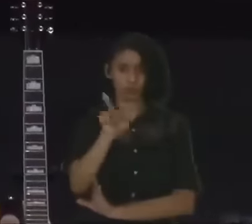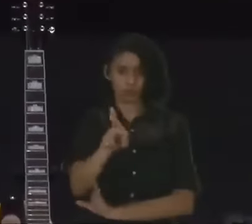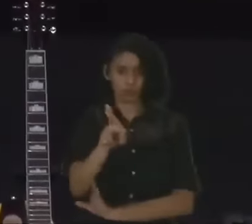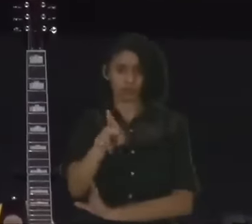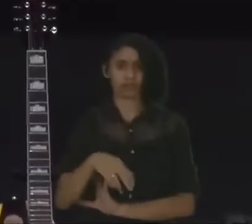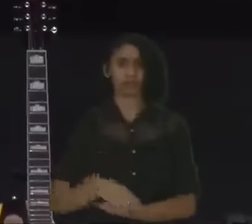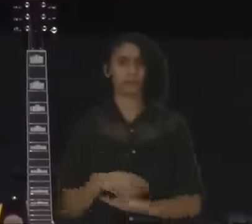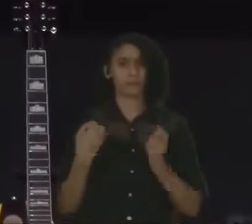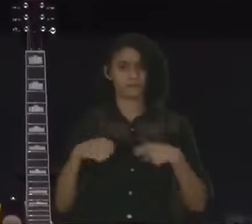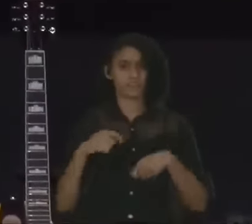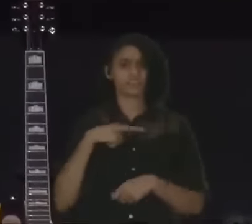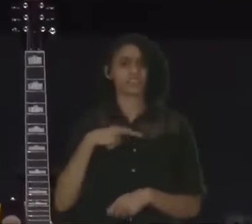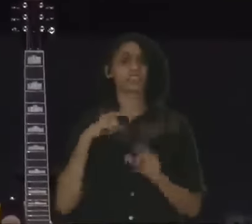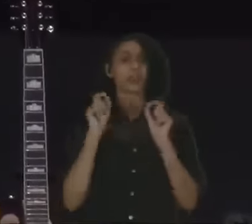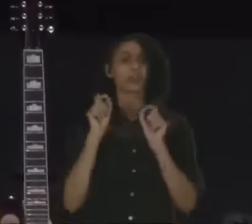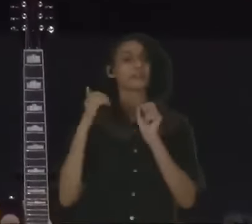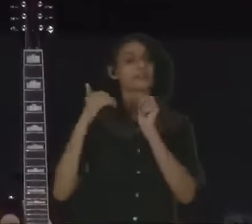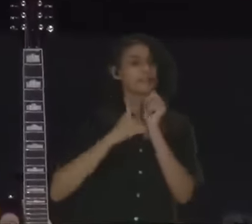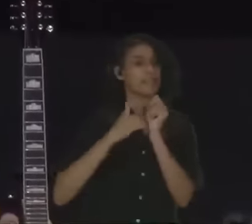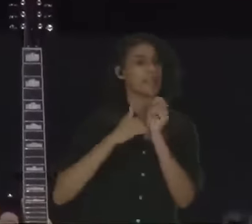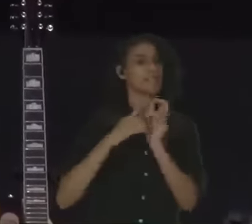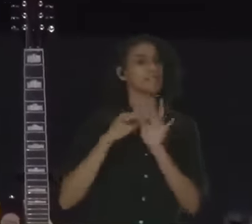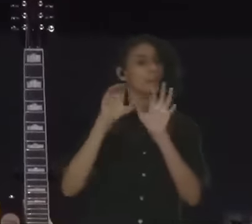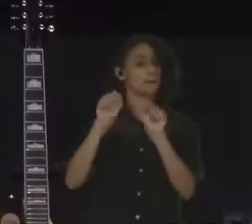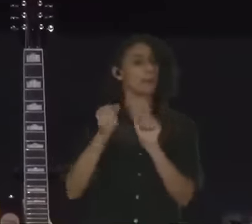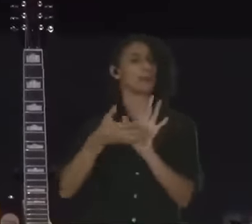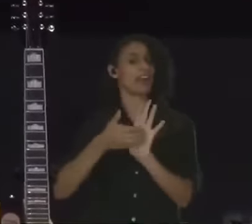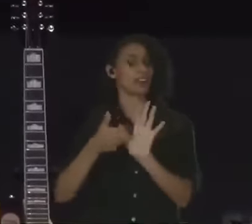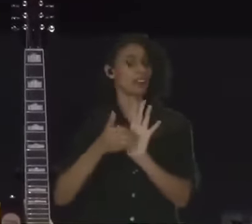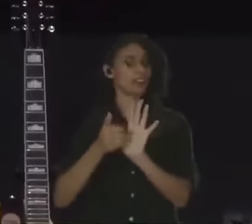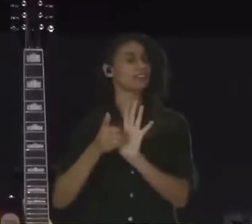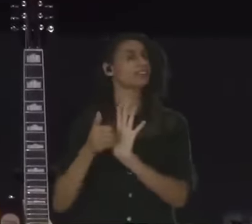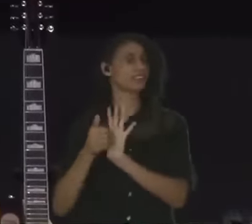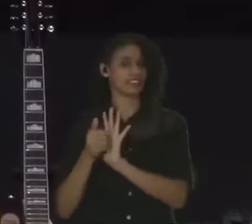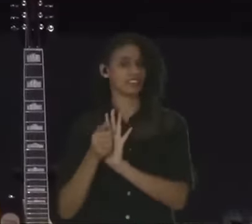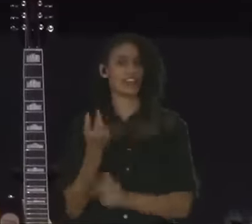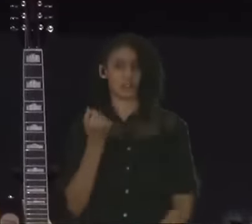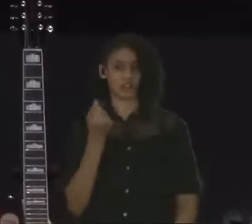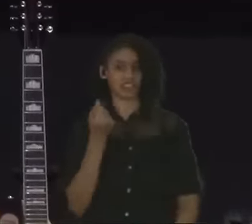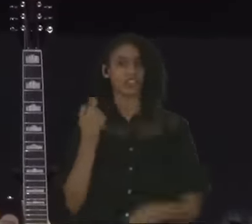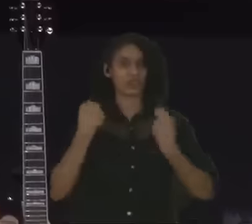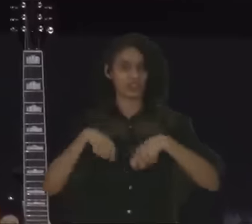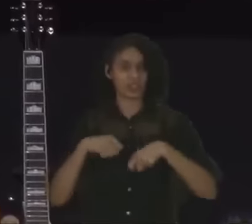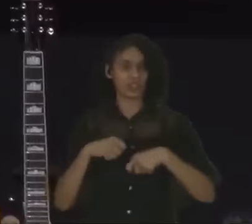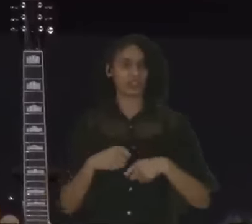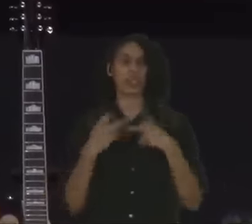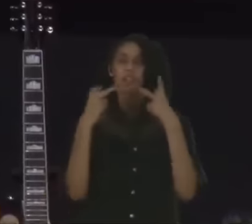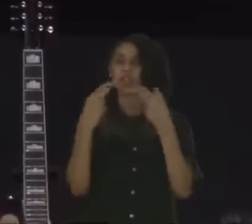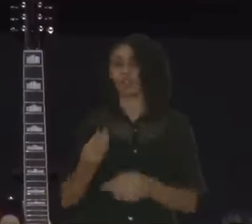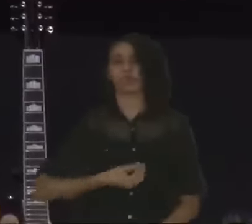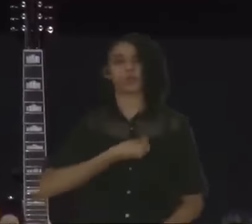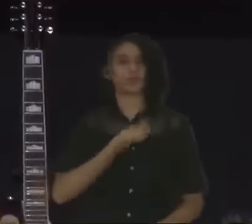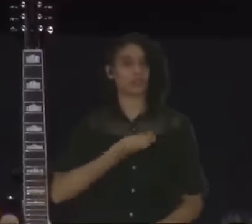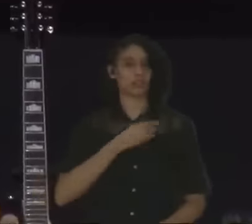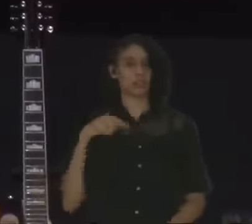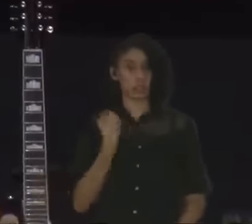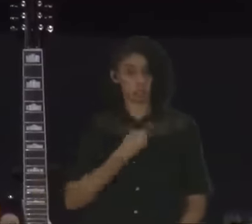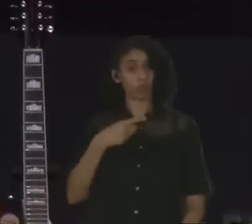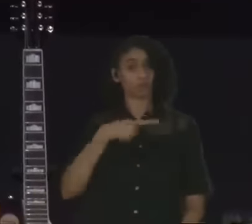vai precisar de uma senha para tirar do banco vai ou não vai nossa vida com Deus é assim a gente tem uma